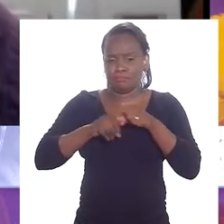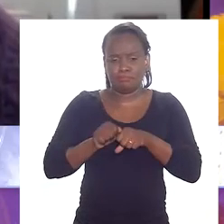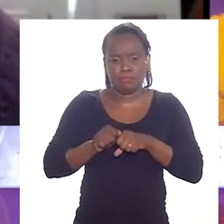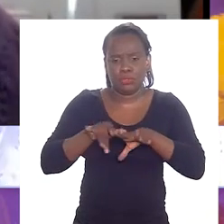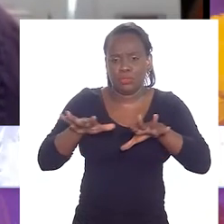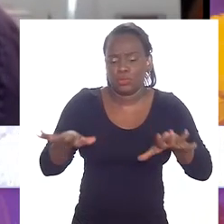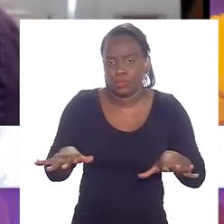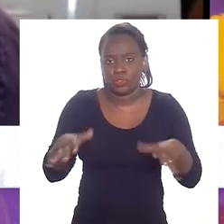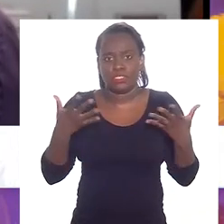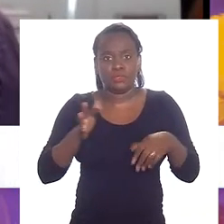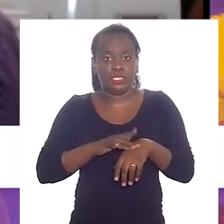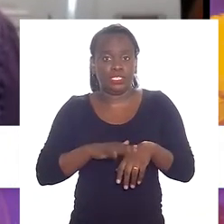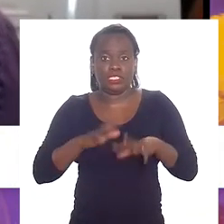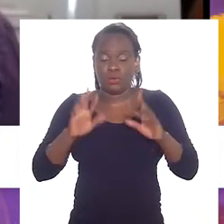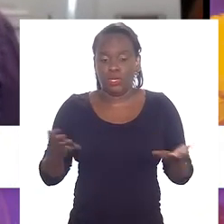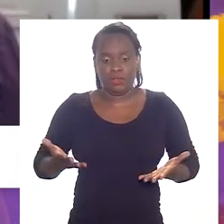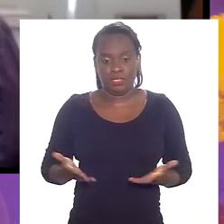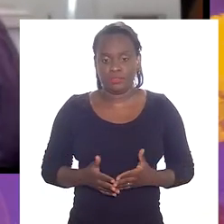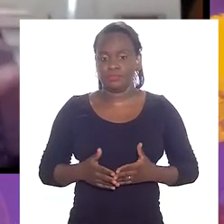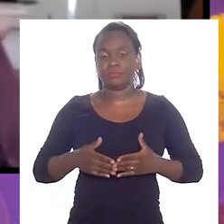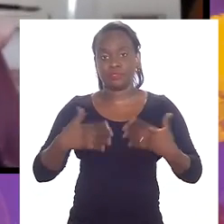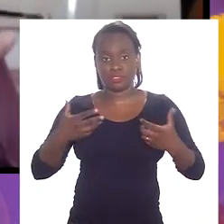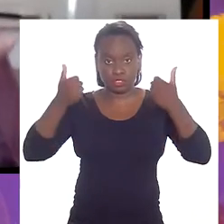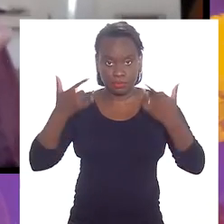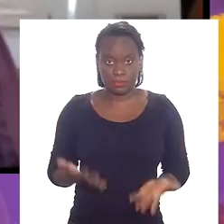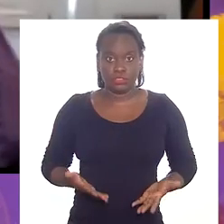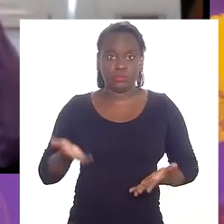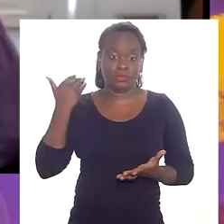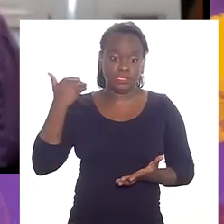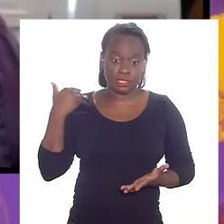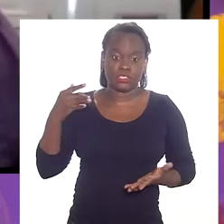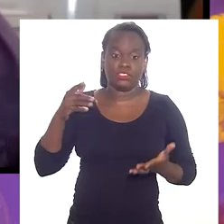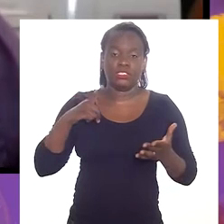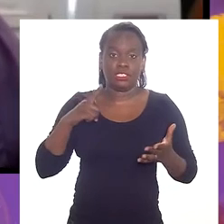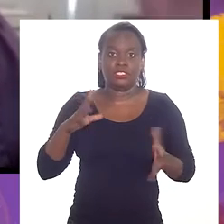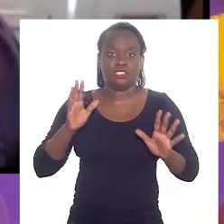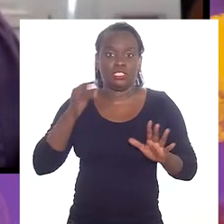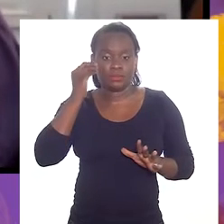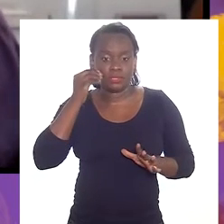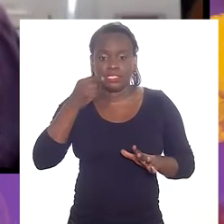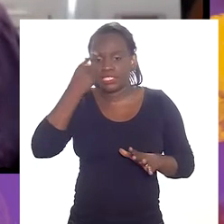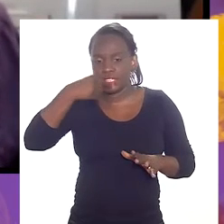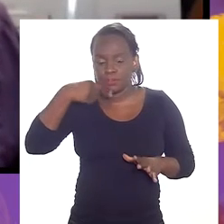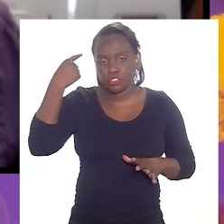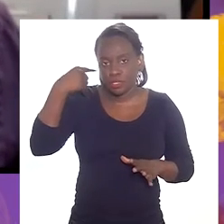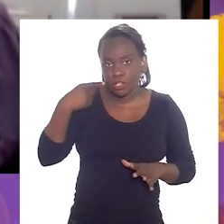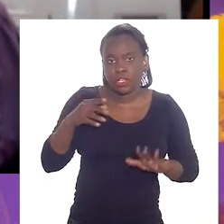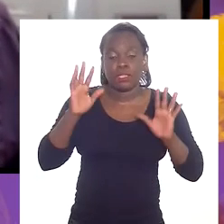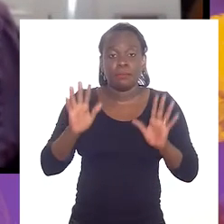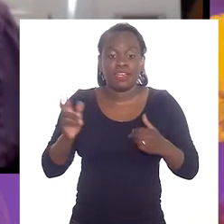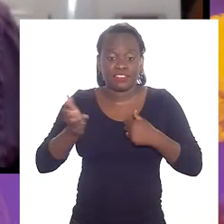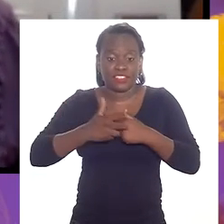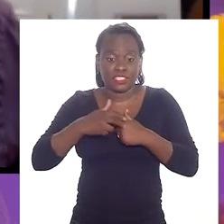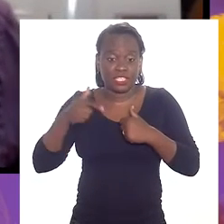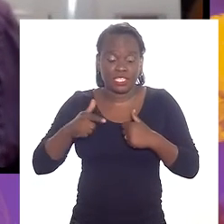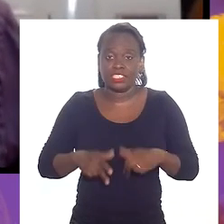pandemia uma doença condição de vendo agora não me refiro lá atrás já tivemos experiências com gripe espanhola mas